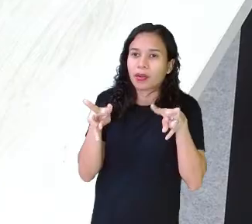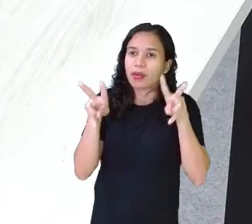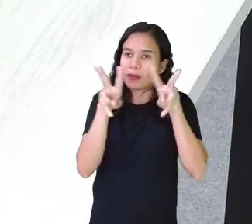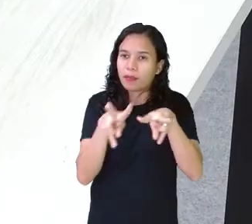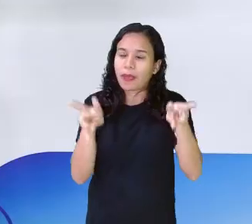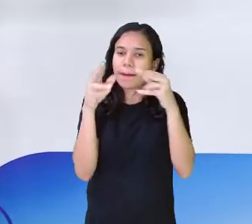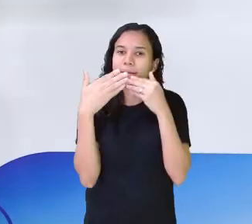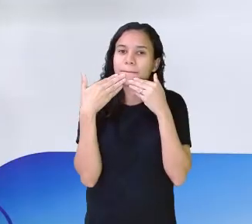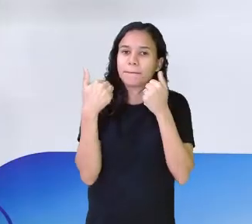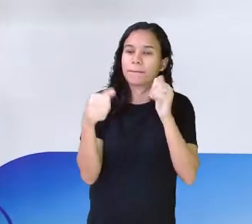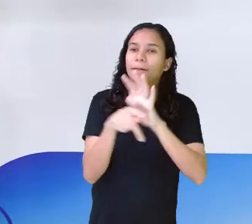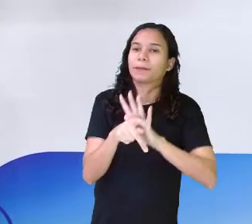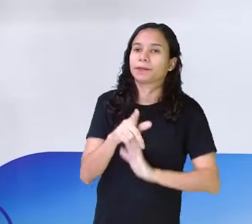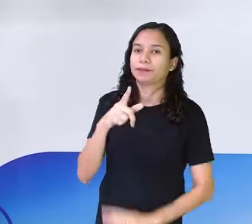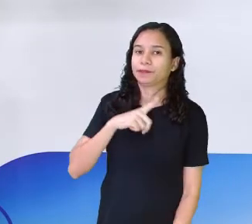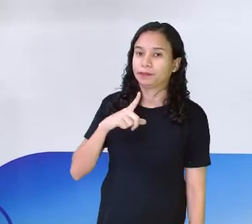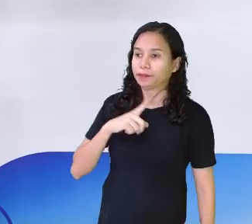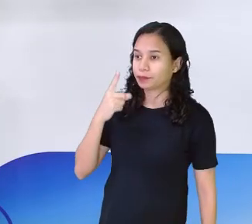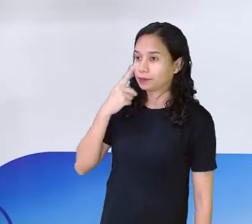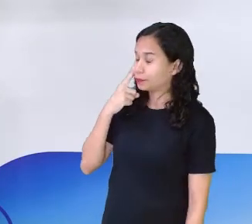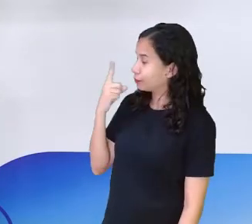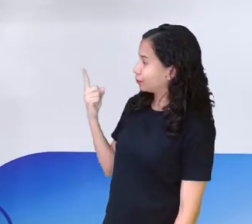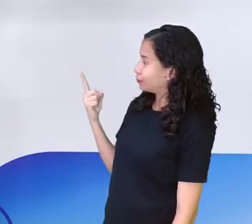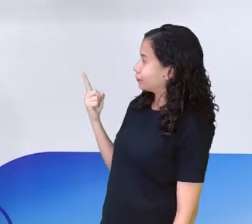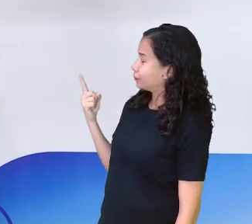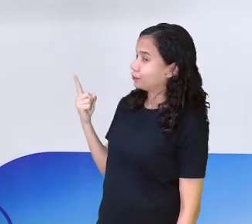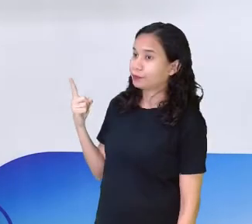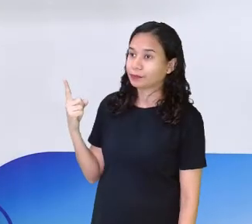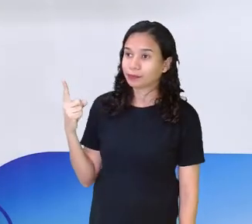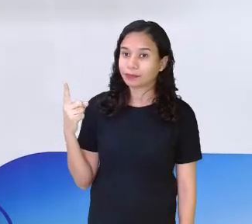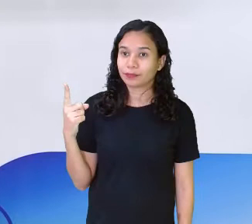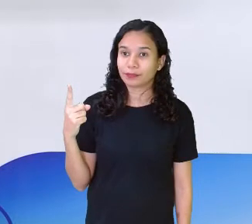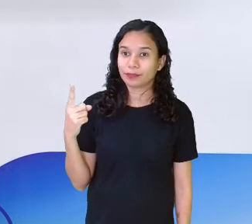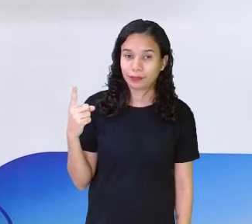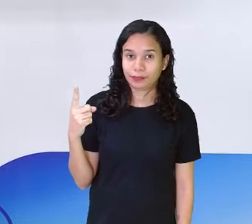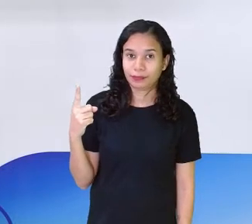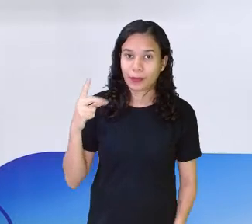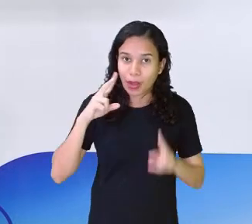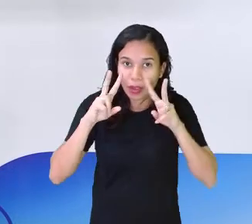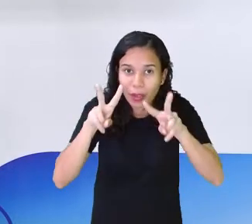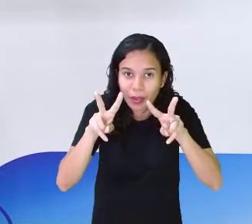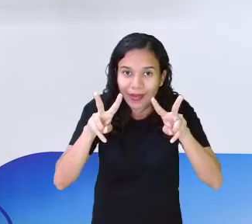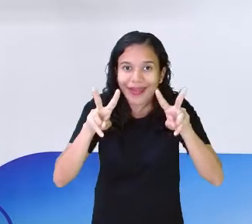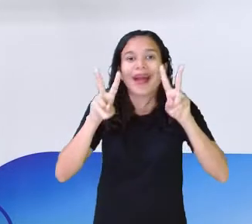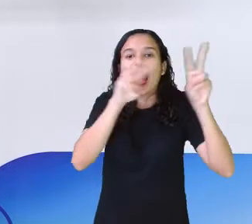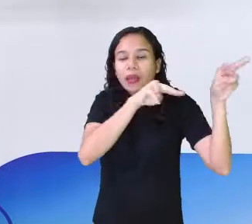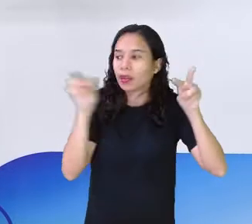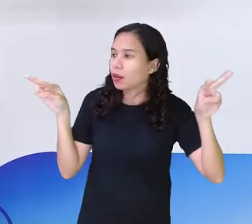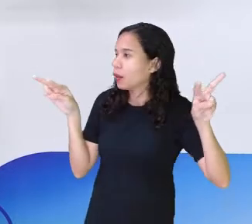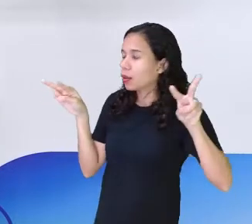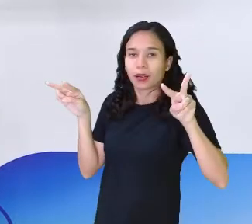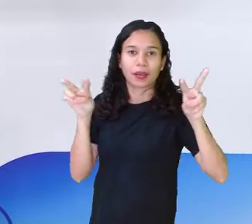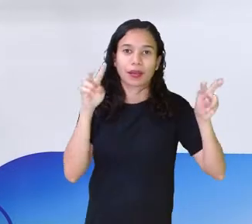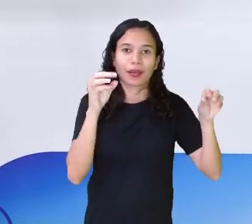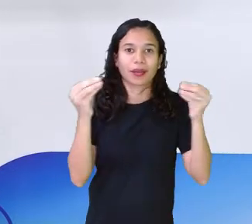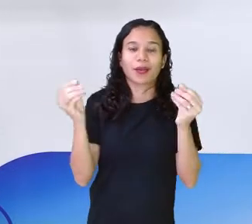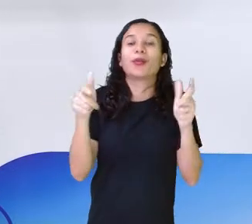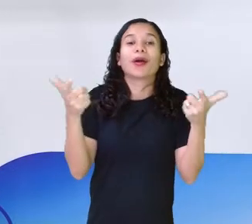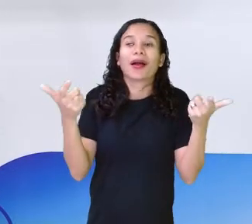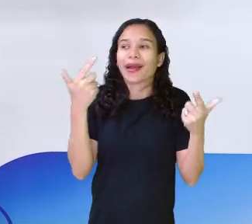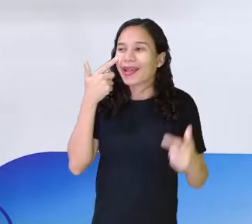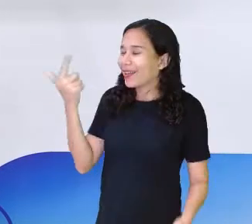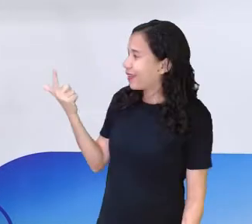consegue melhor. Olha. Opa. Aqui. Aqui. Onde